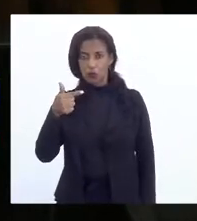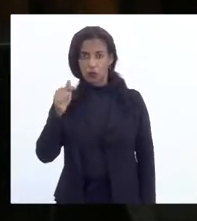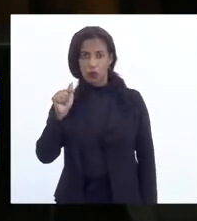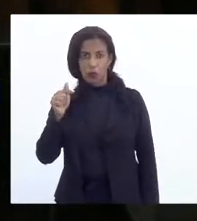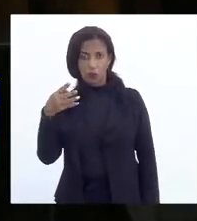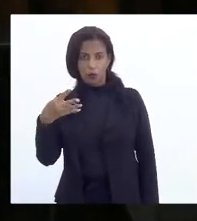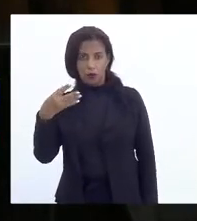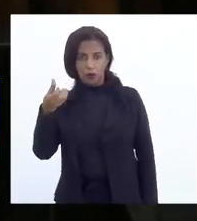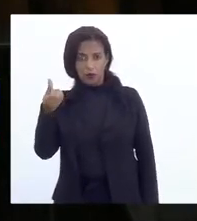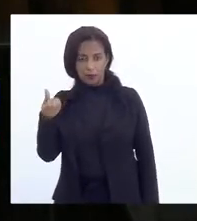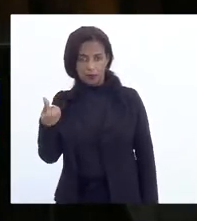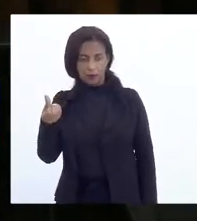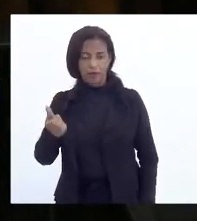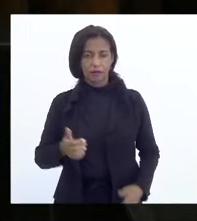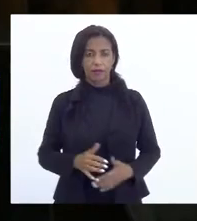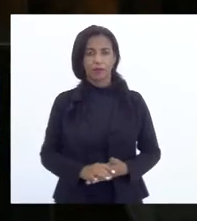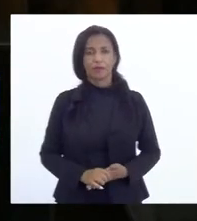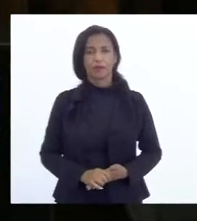1.2.46,